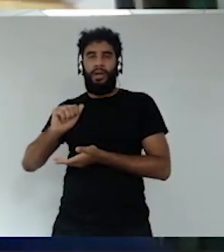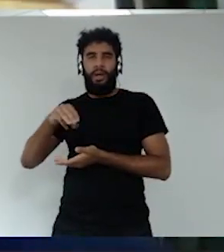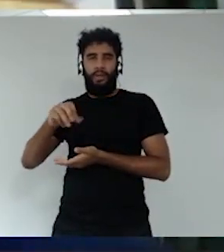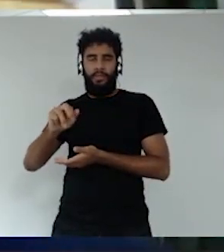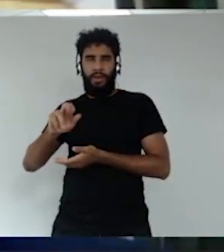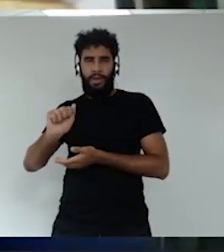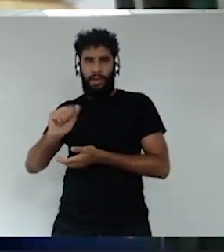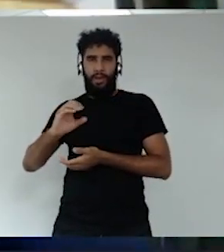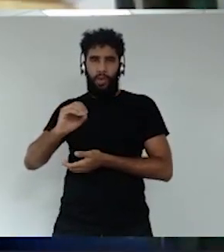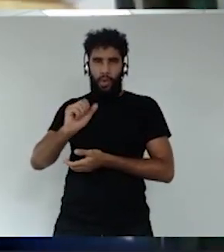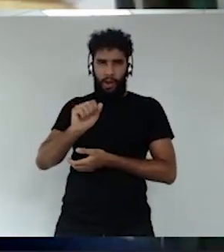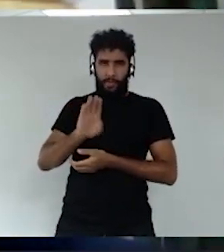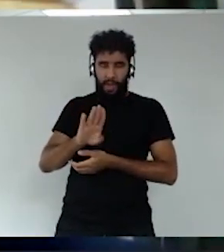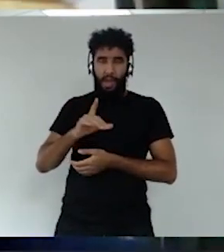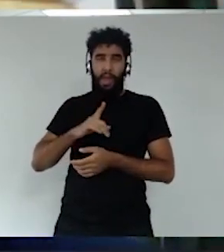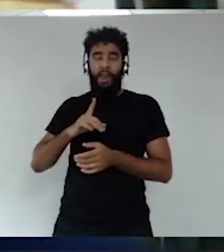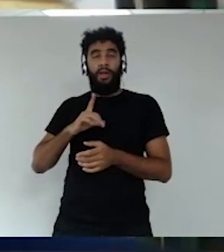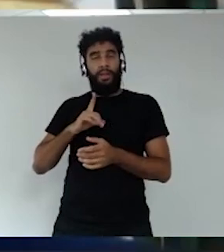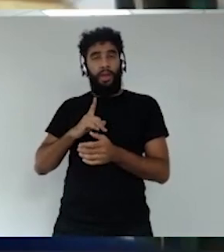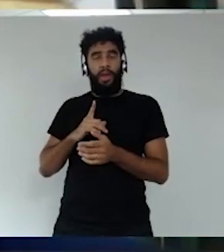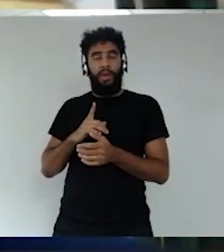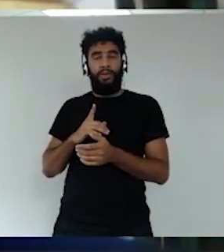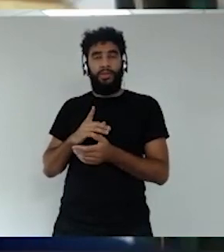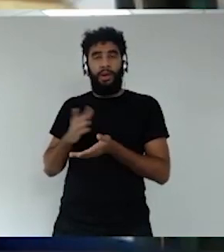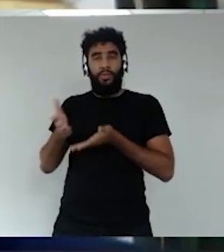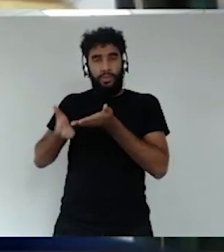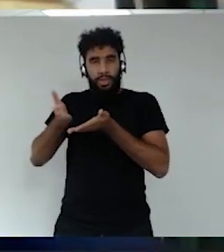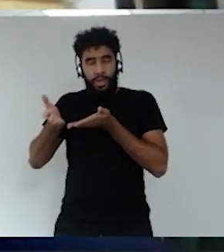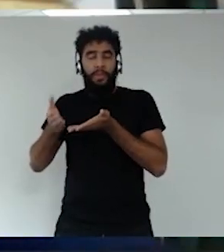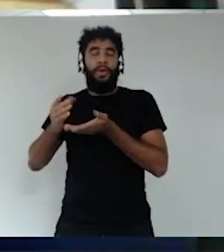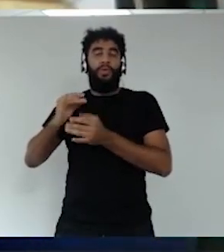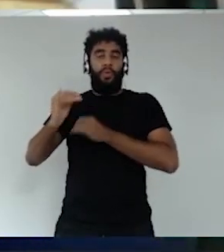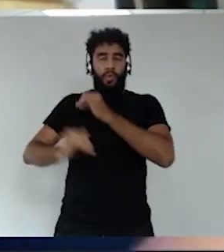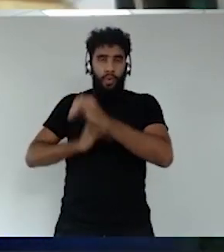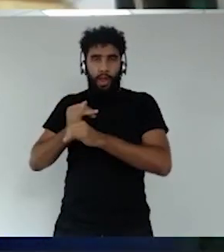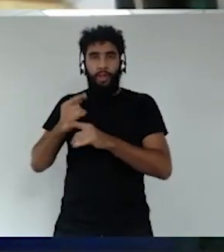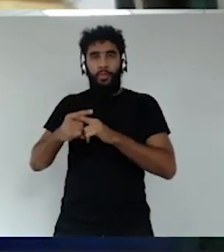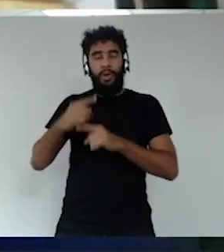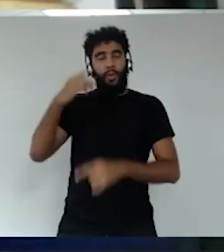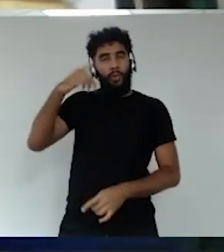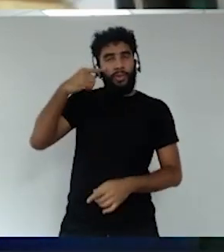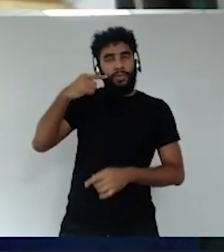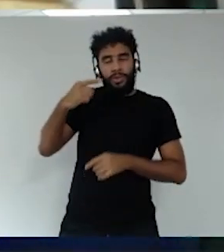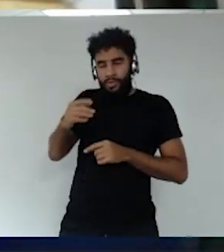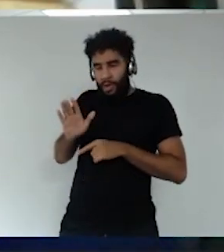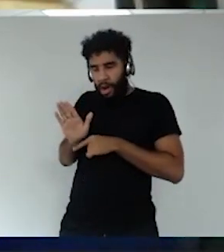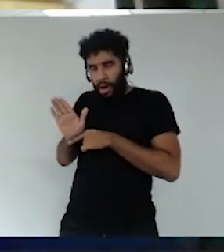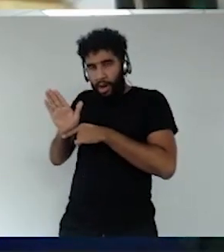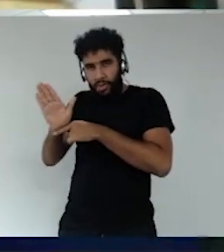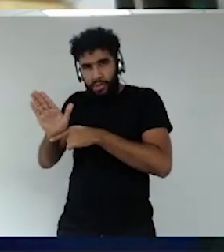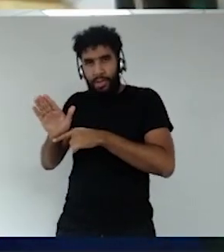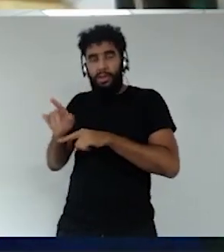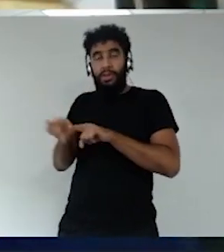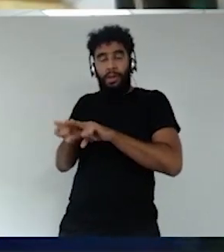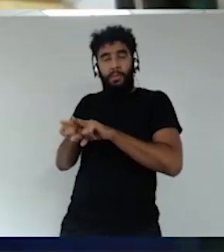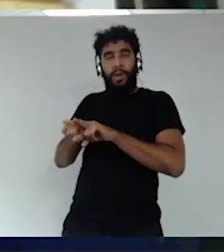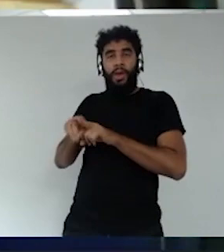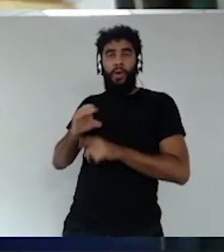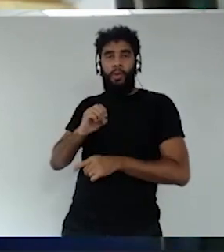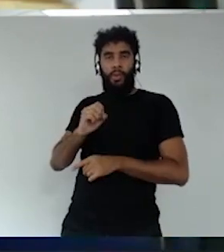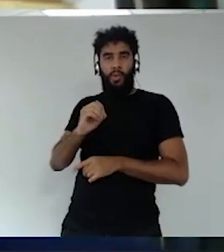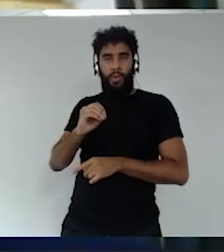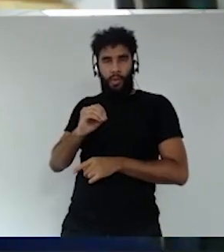já adotaram atendimentos online para os advogados poderem levar seus clientes, com o apoio da OAB, numa